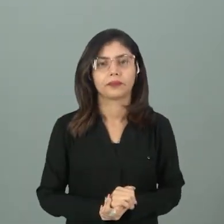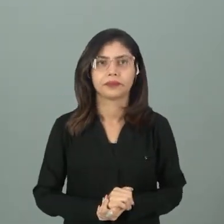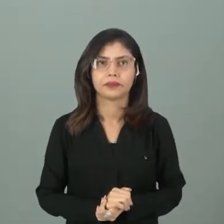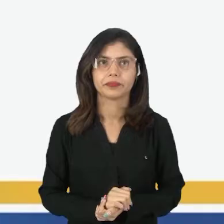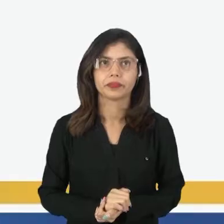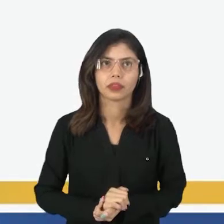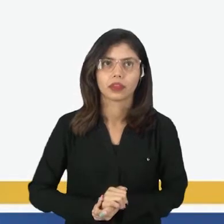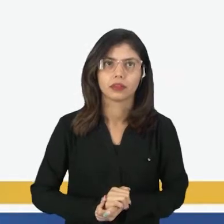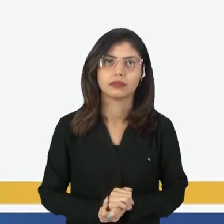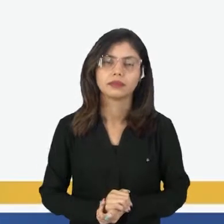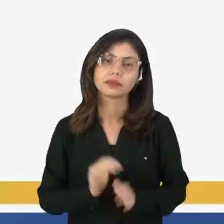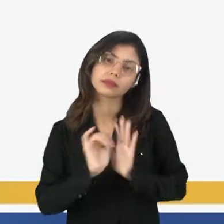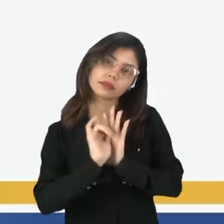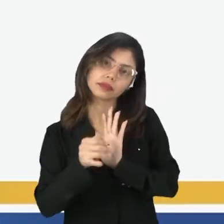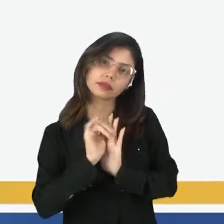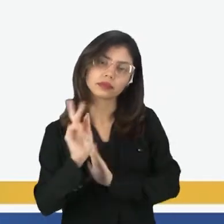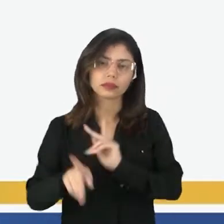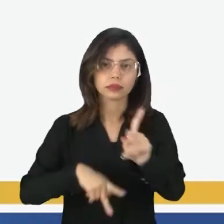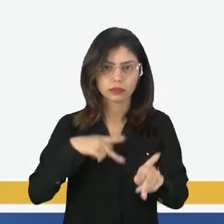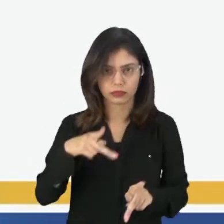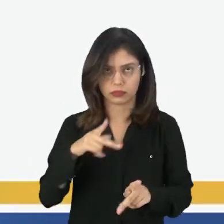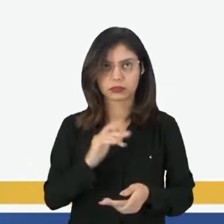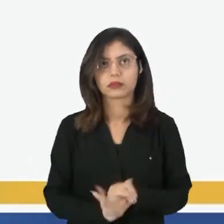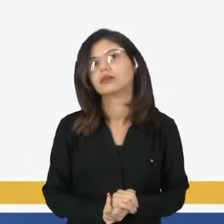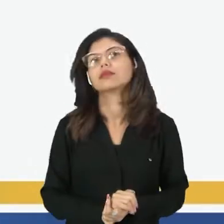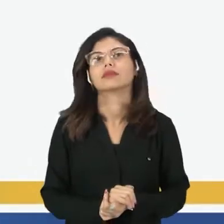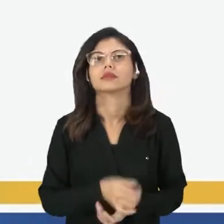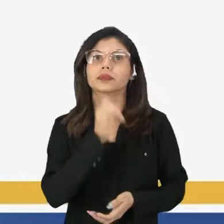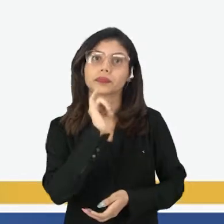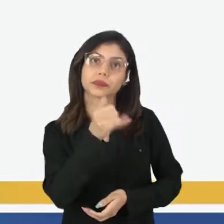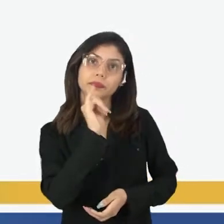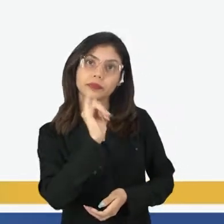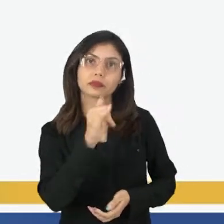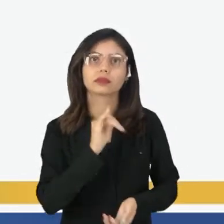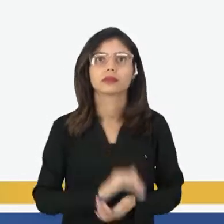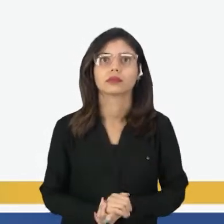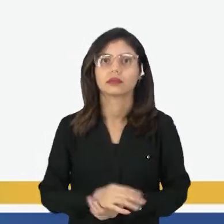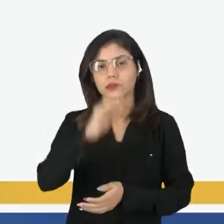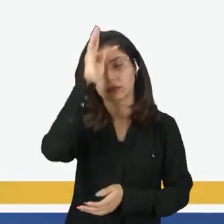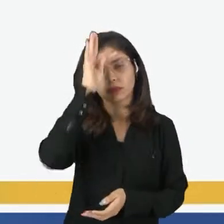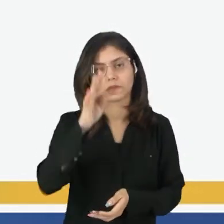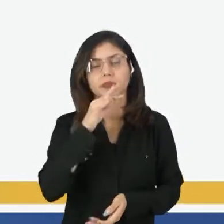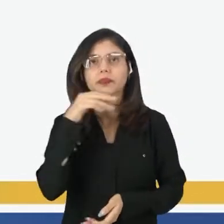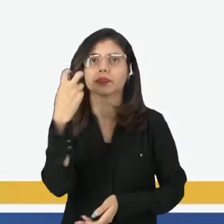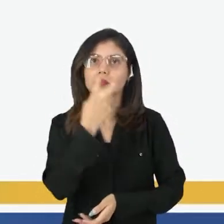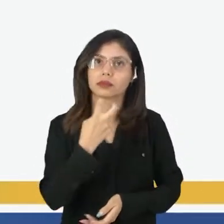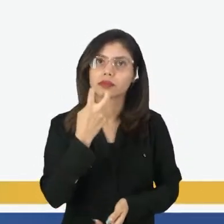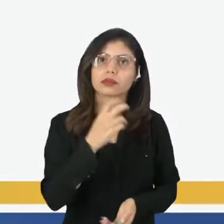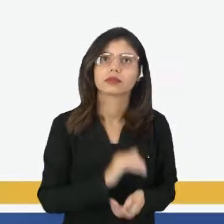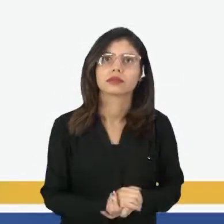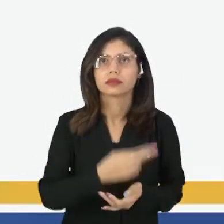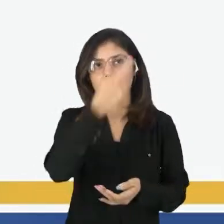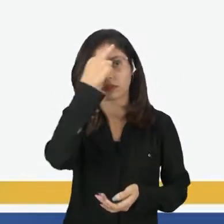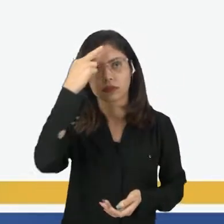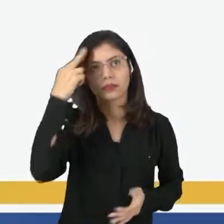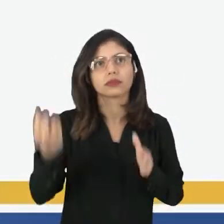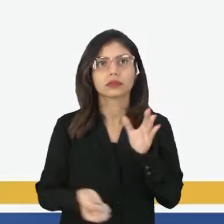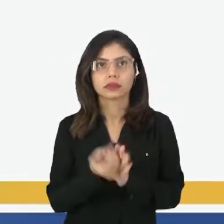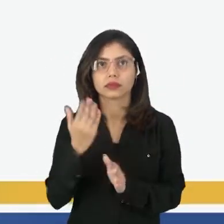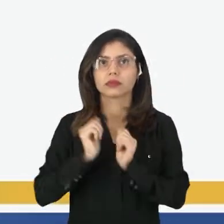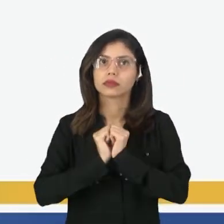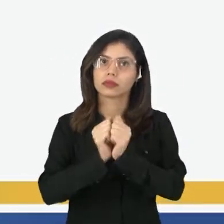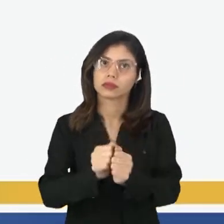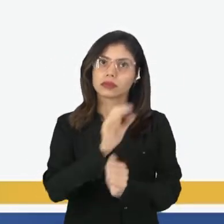lá. Contos populares, ó, são narrativas da tradição oral, são histórias